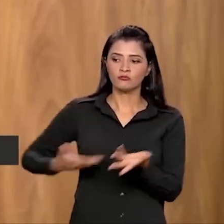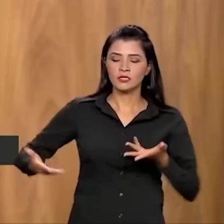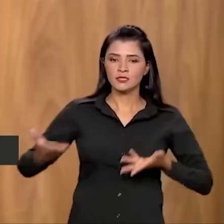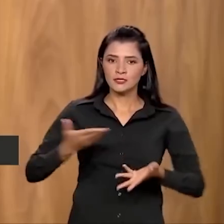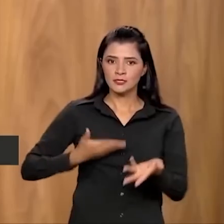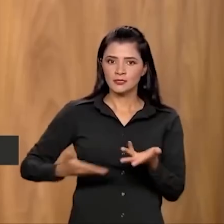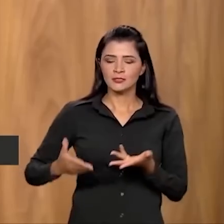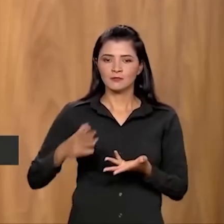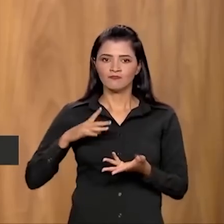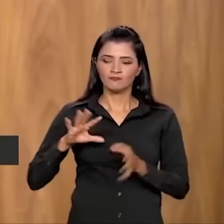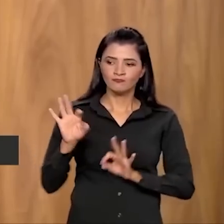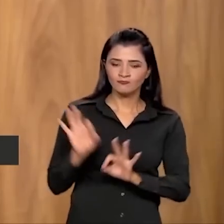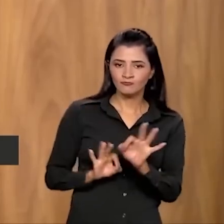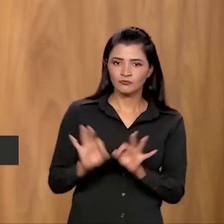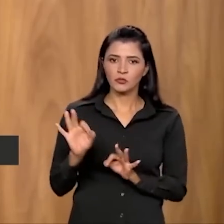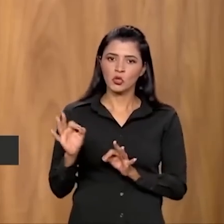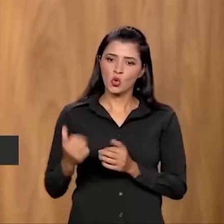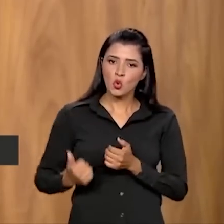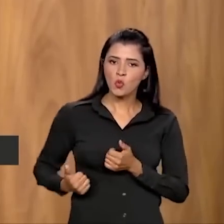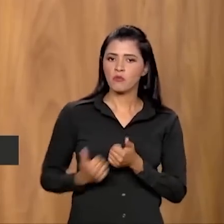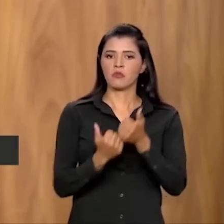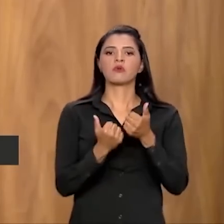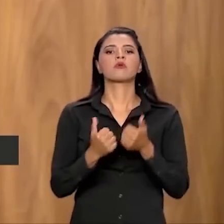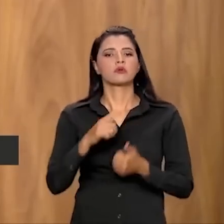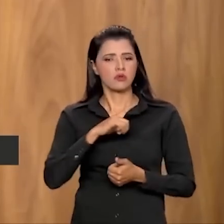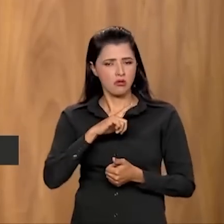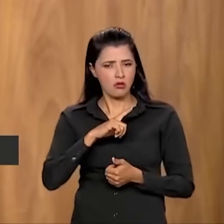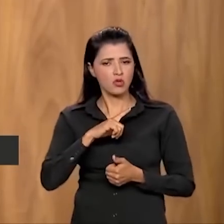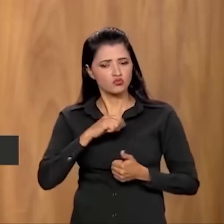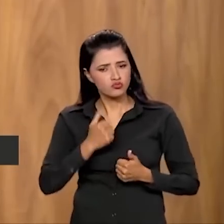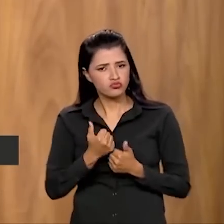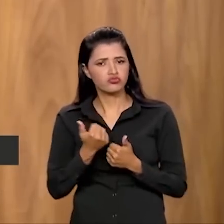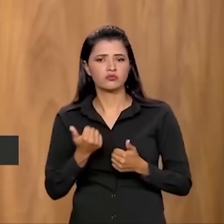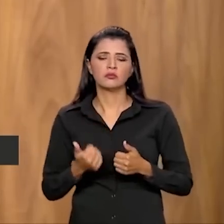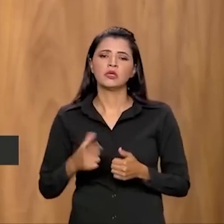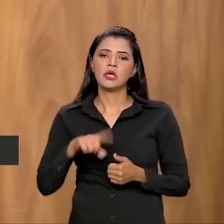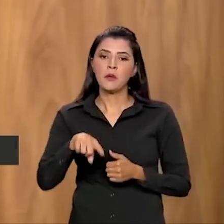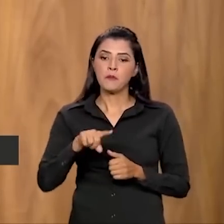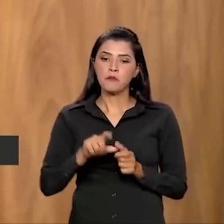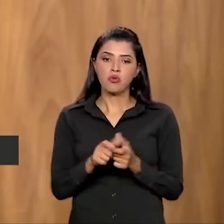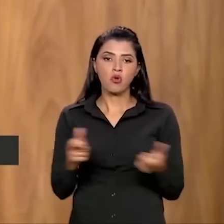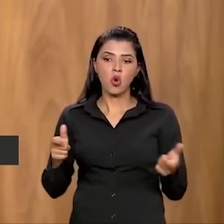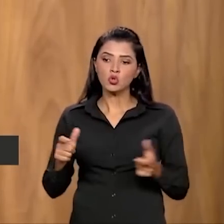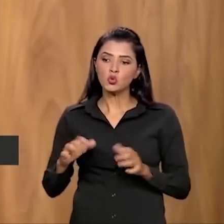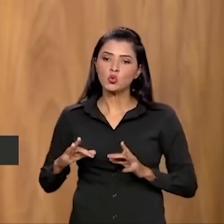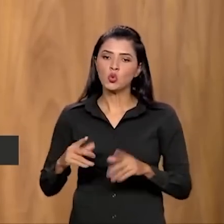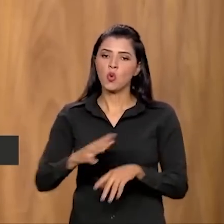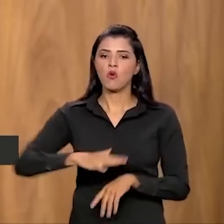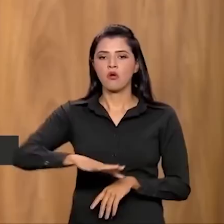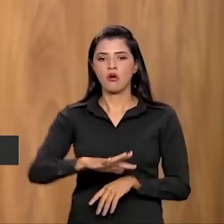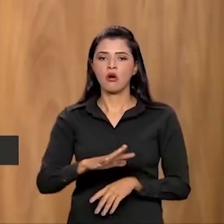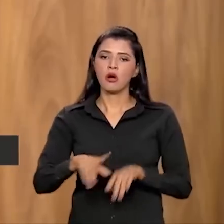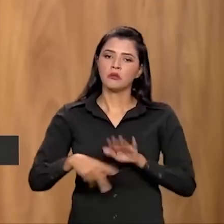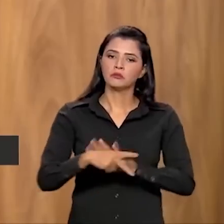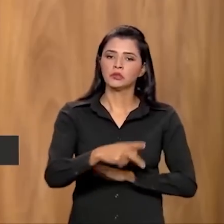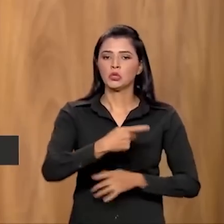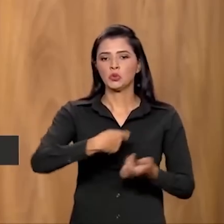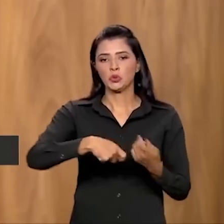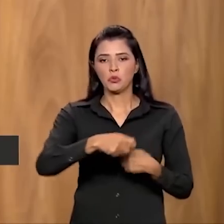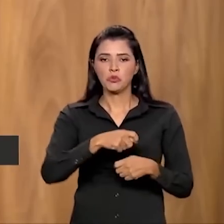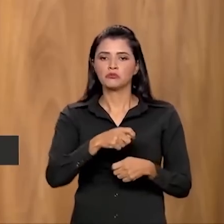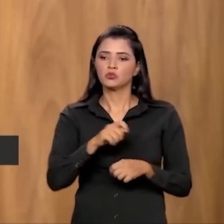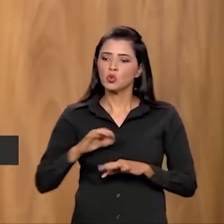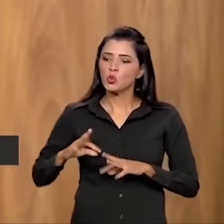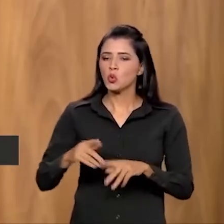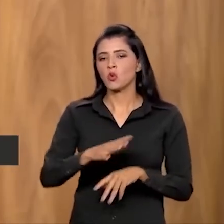colaboração, cooperação conjunta, que possa abranger a todas as áreas da economia, todas as